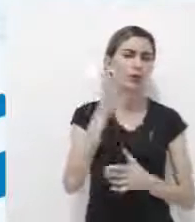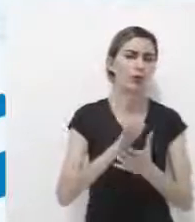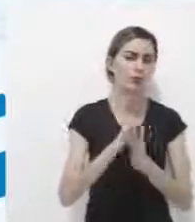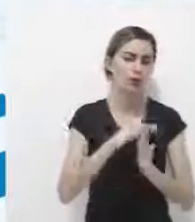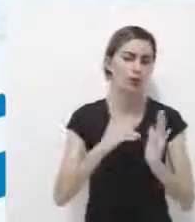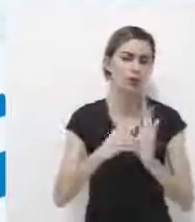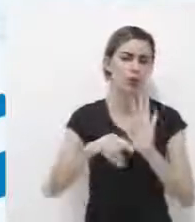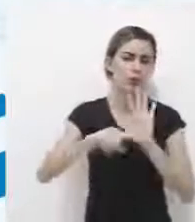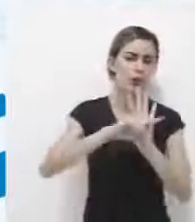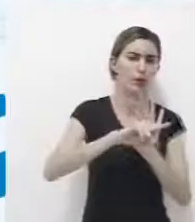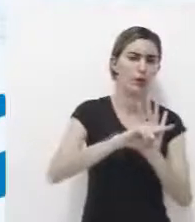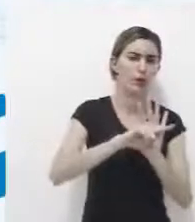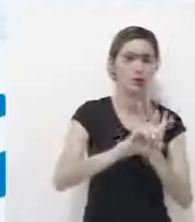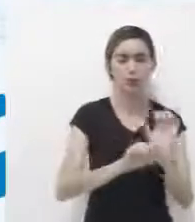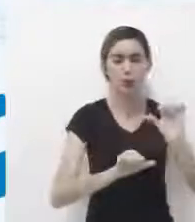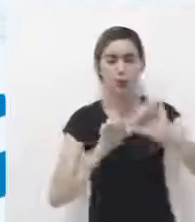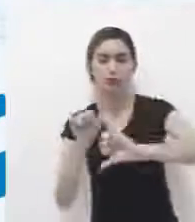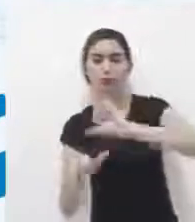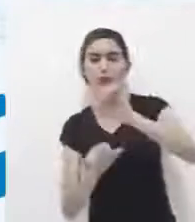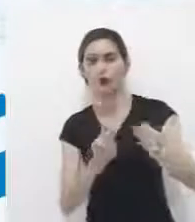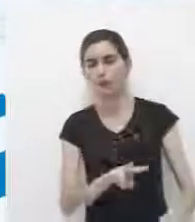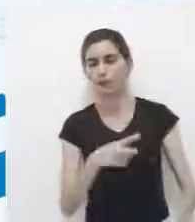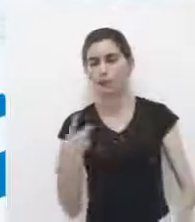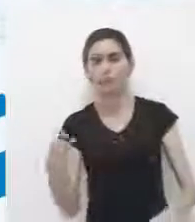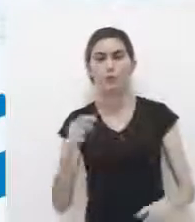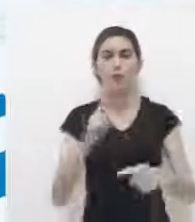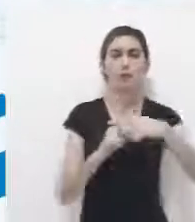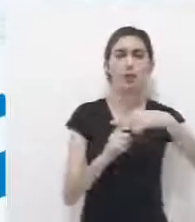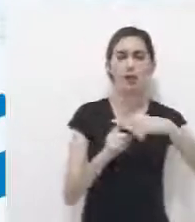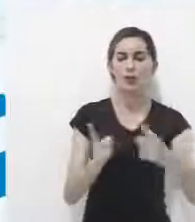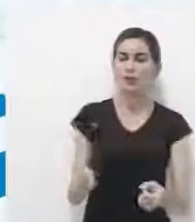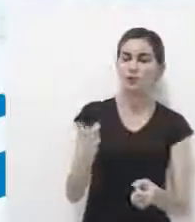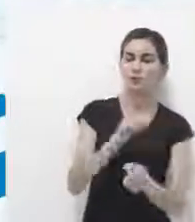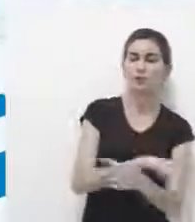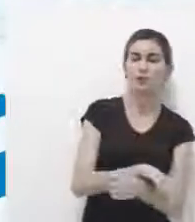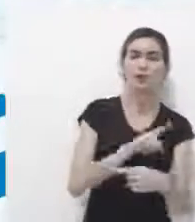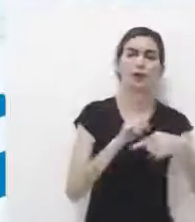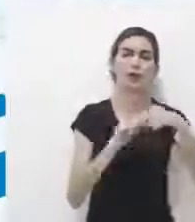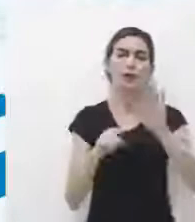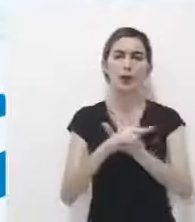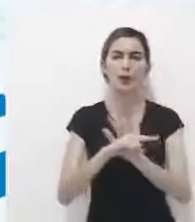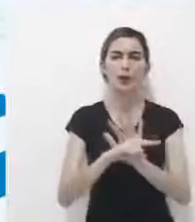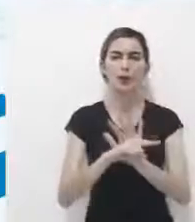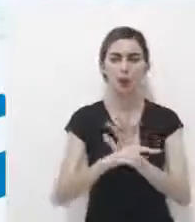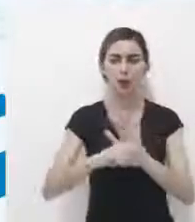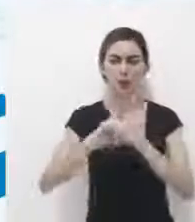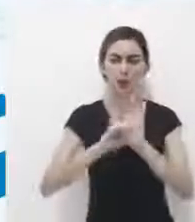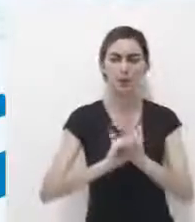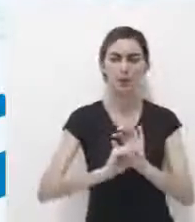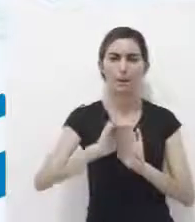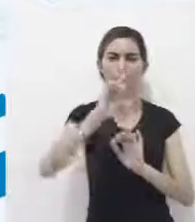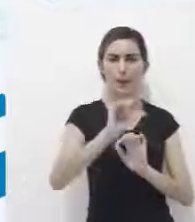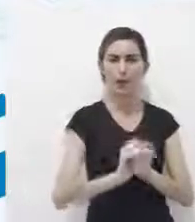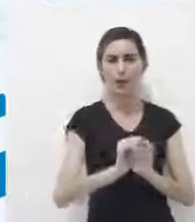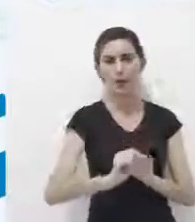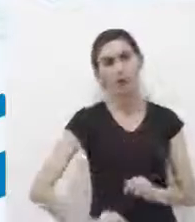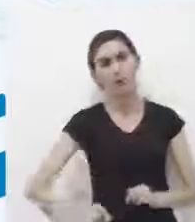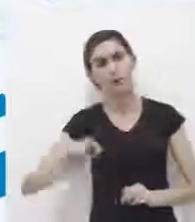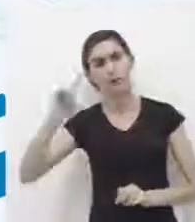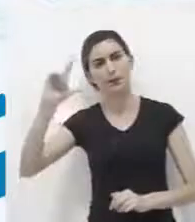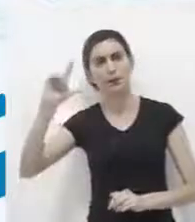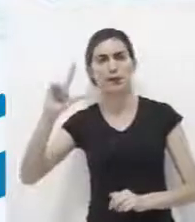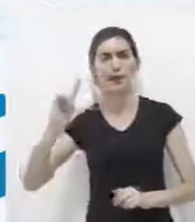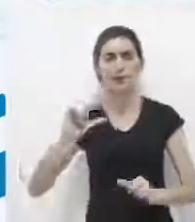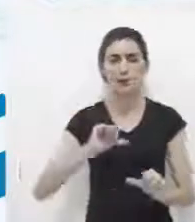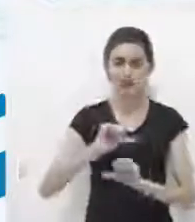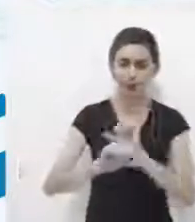é que acontece? Tudo que é menos vira mais. E quem é mais vira menos. E quem é menor